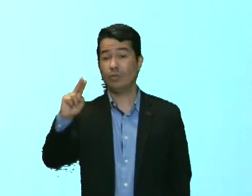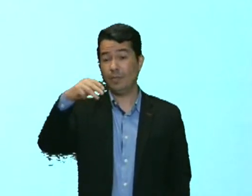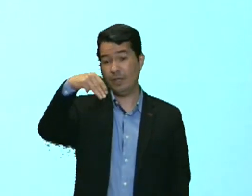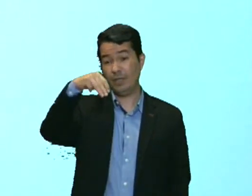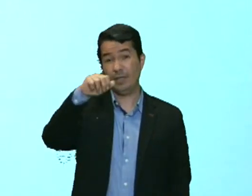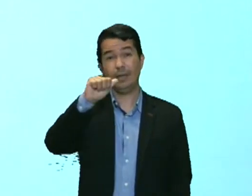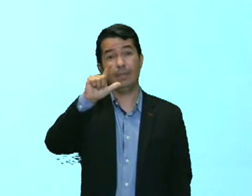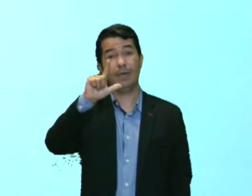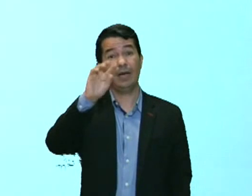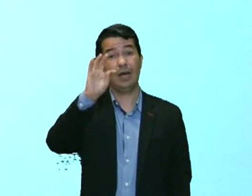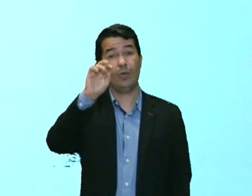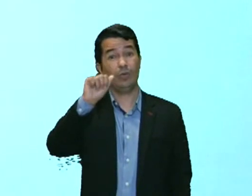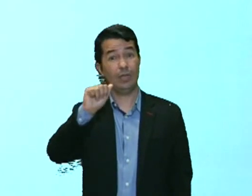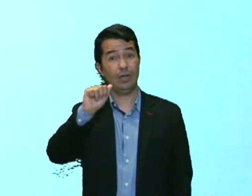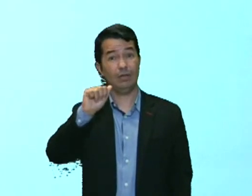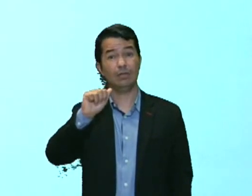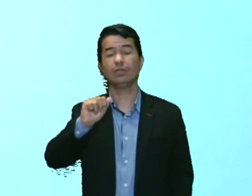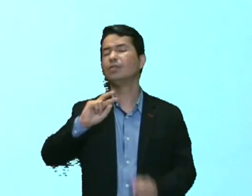refúgio.